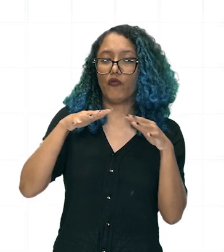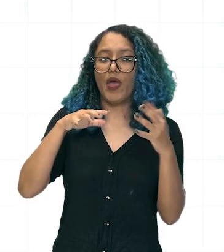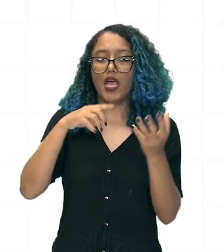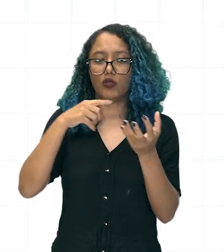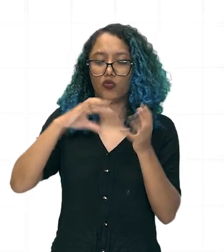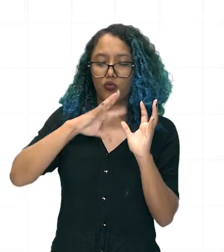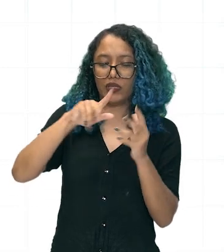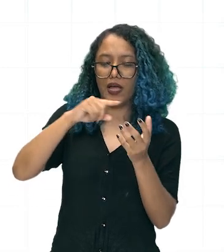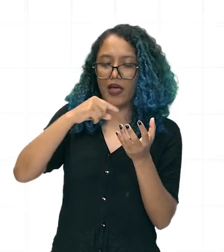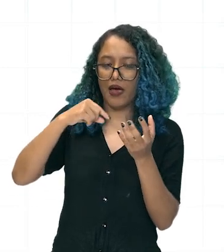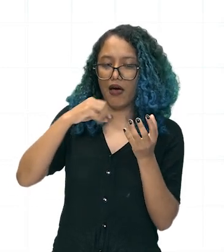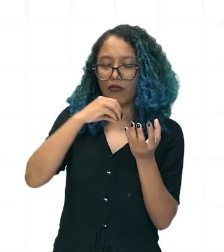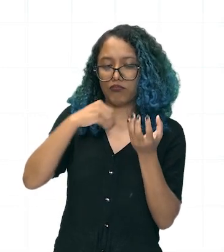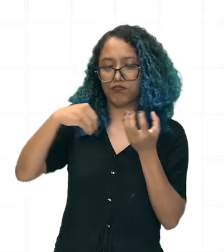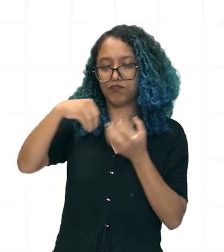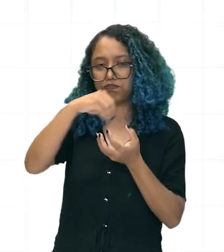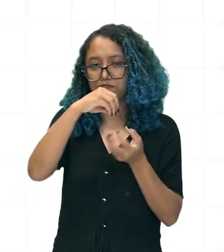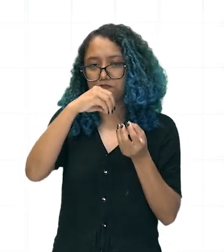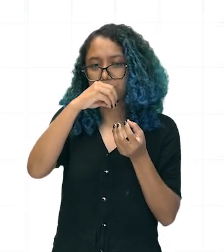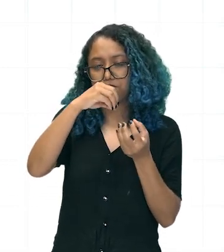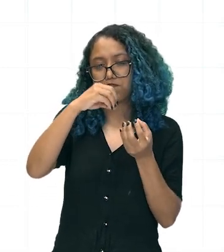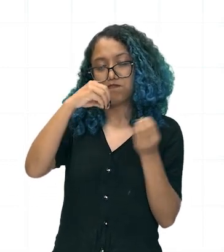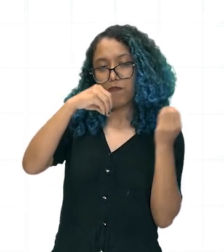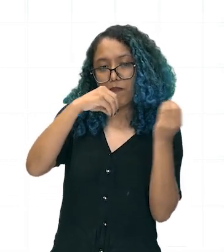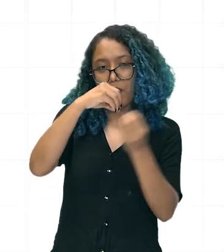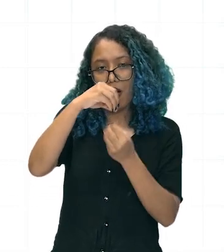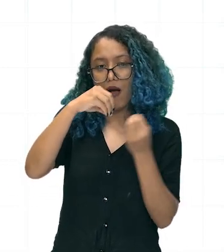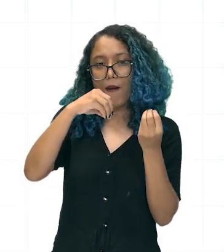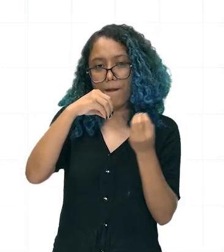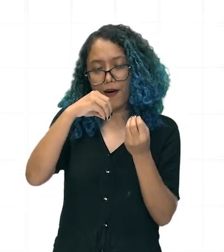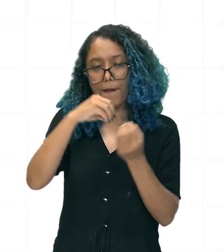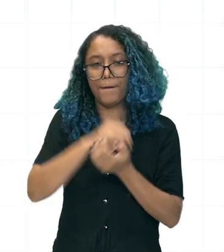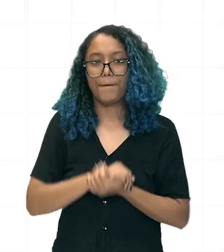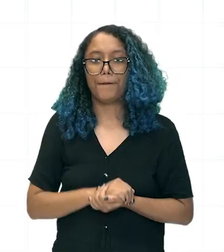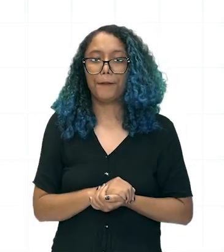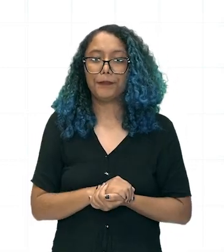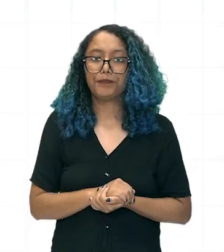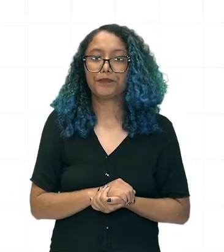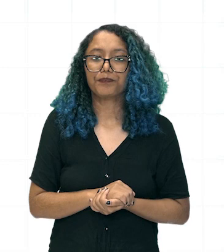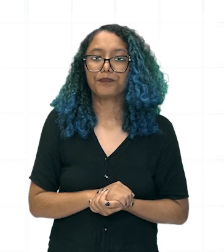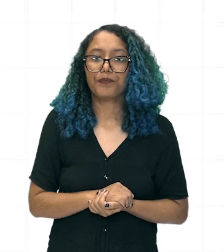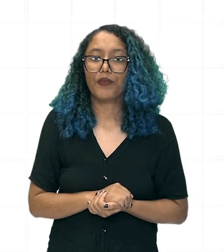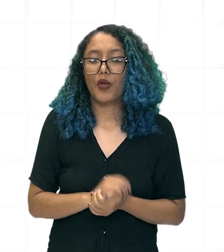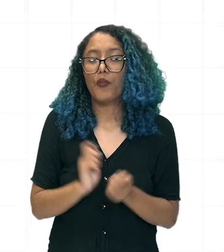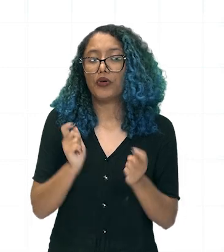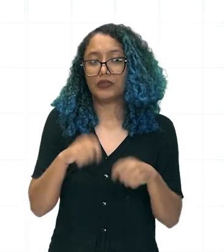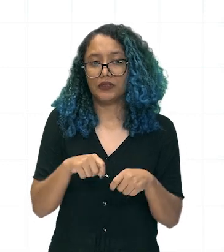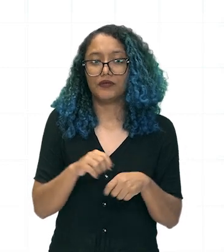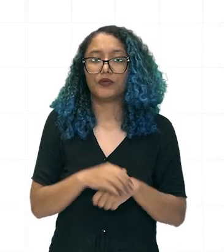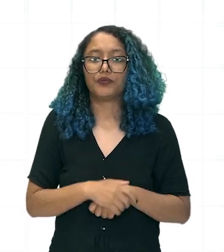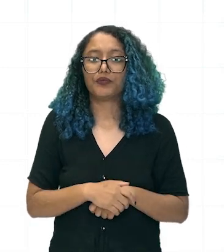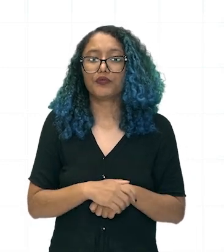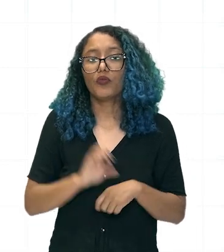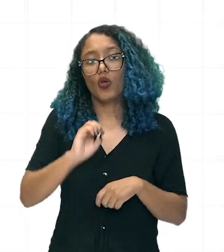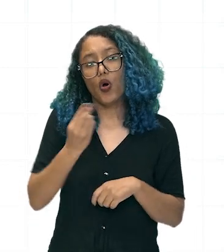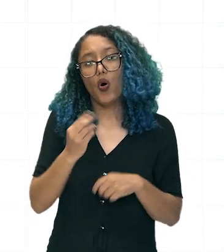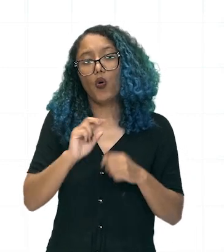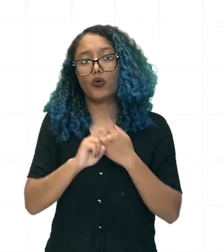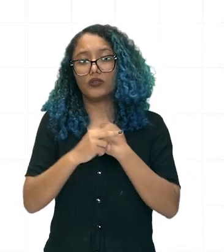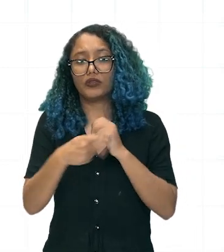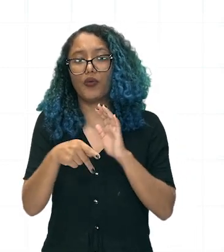das atividades humanas. Então, nós temos aí que se essas alterações que estão ocorrendo